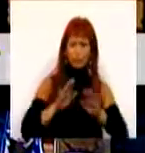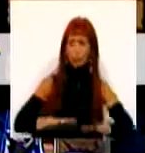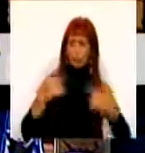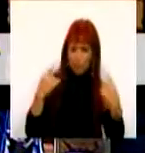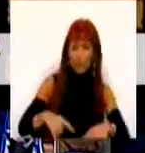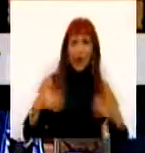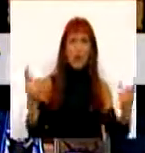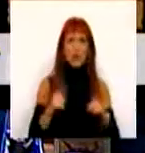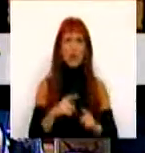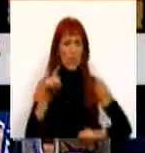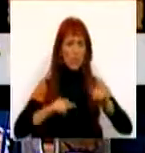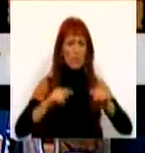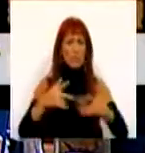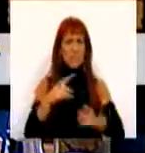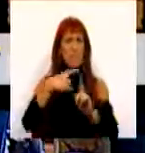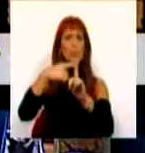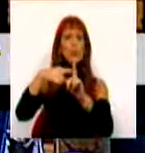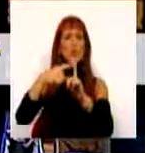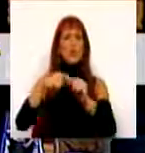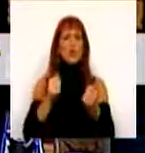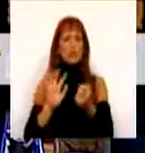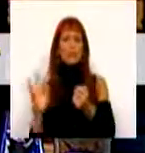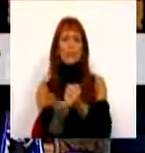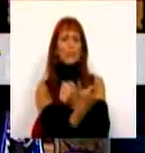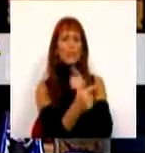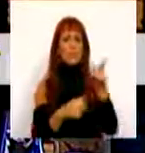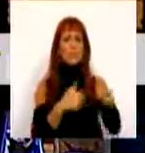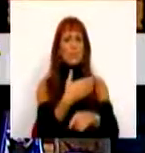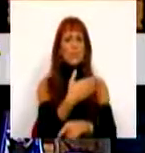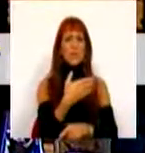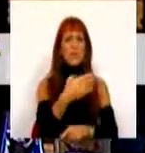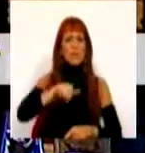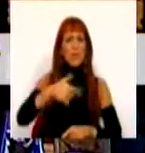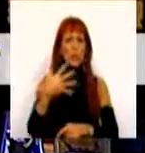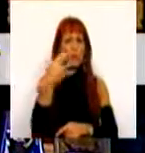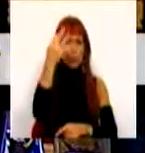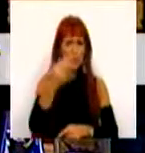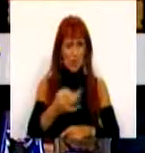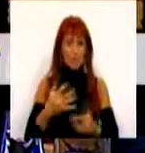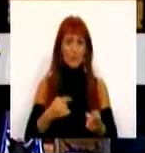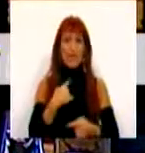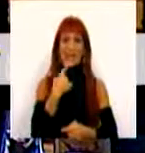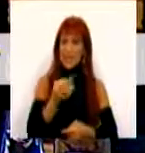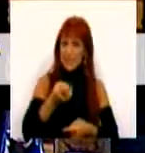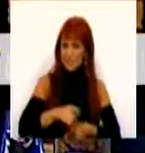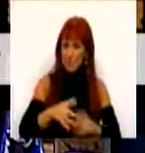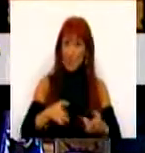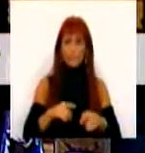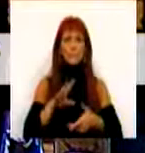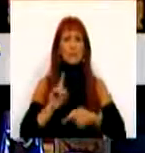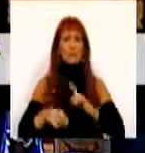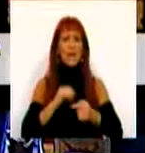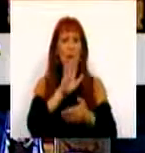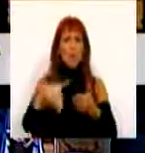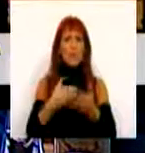tranquilidade, uma variação positiva em torno dos 7,5%. De referir ainda, no que toca